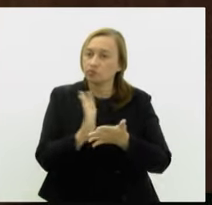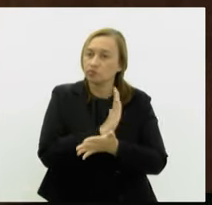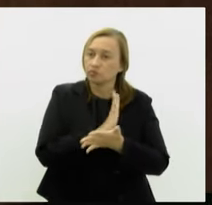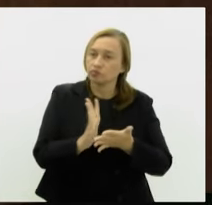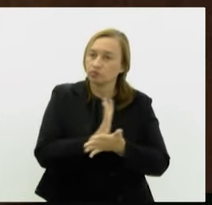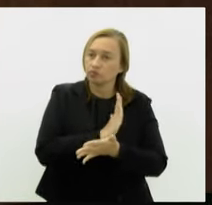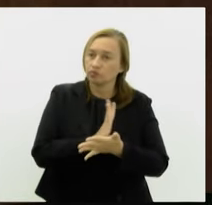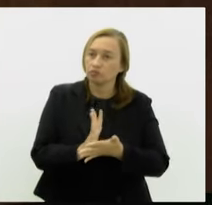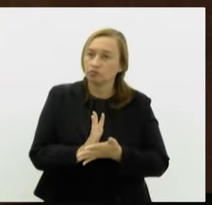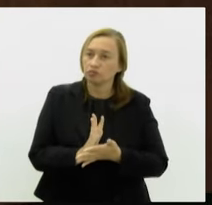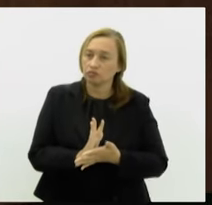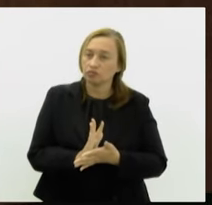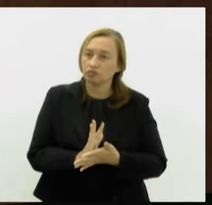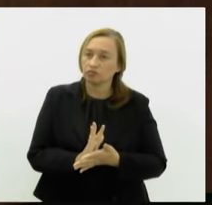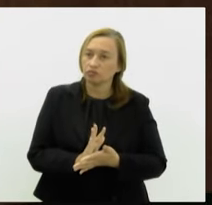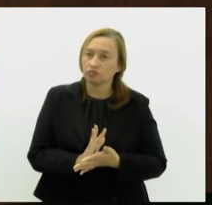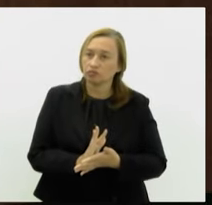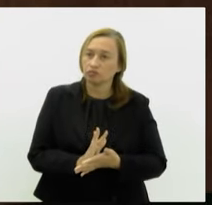algumas